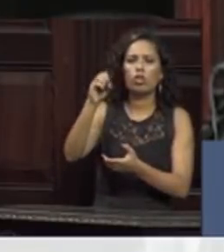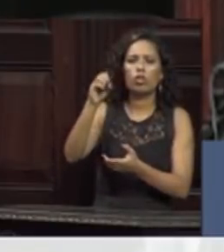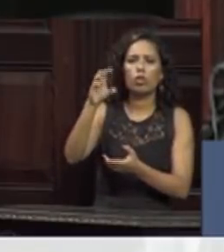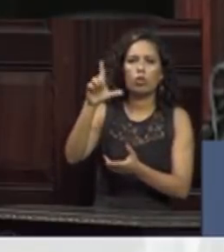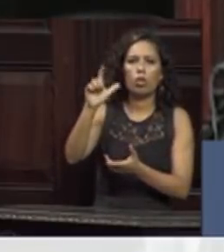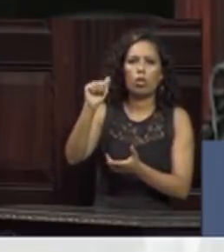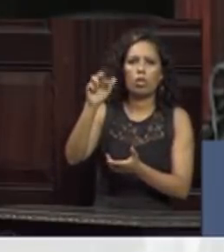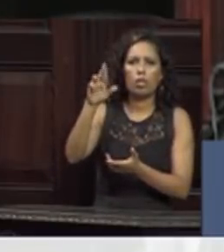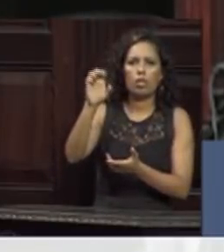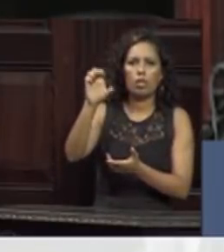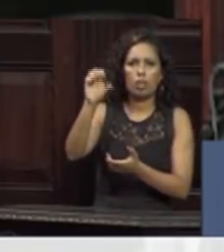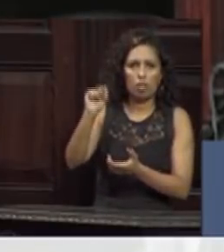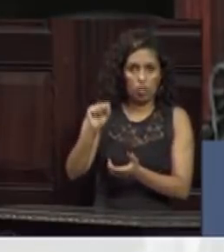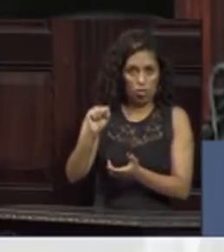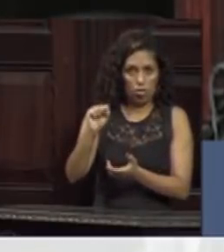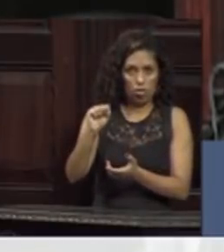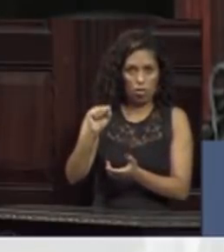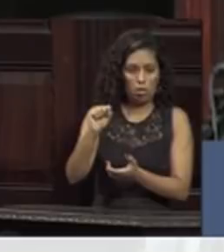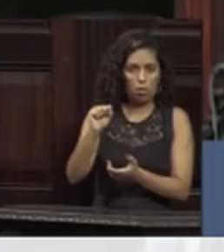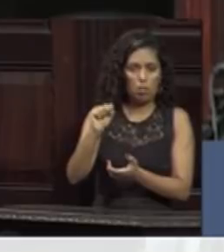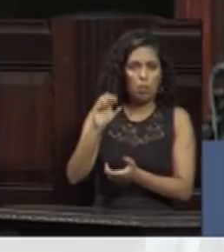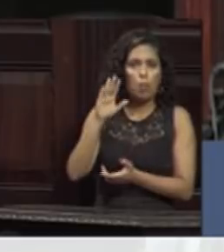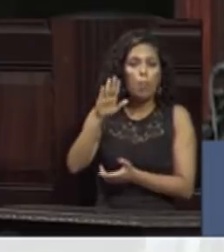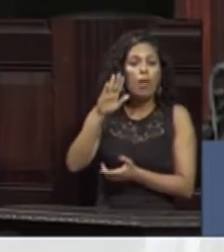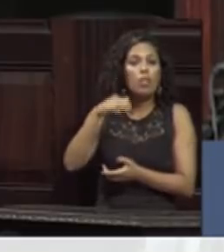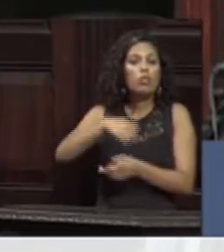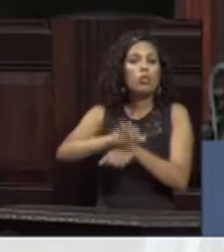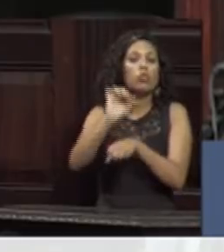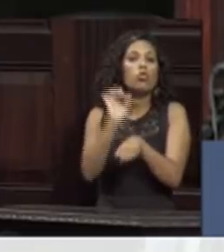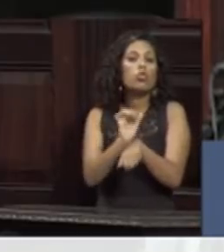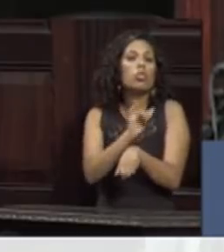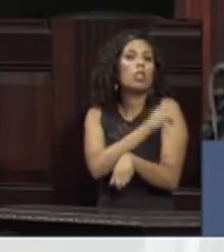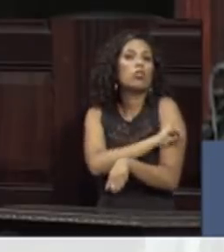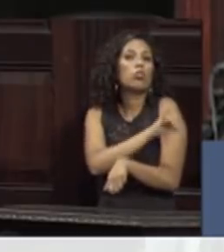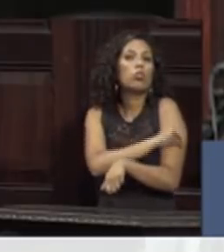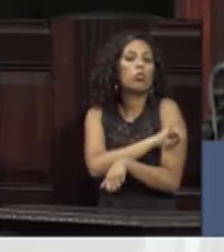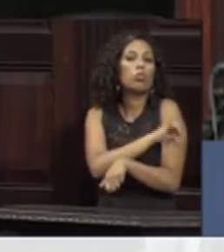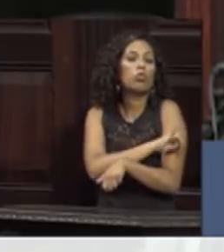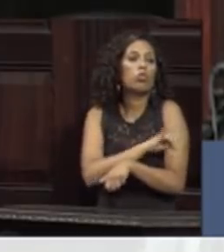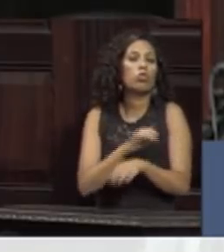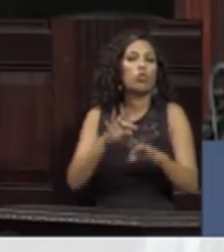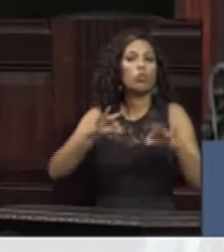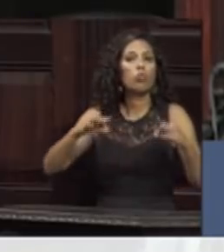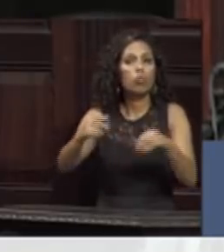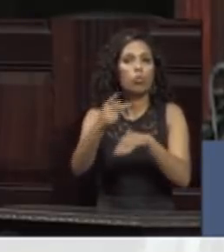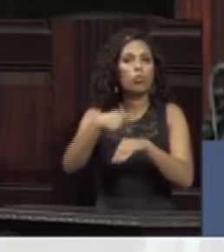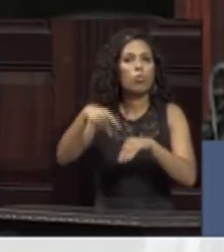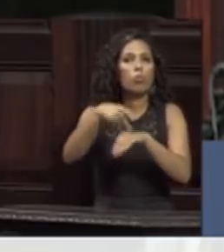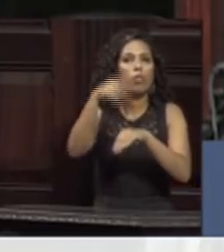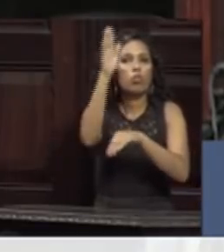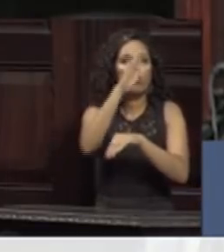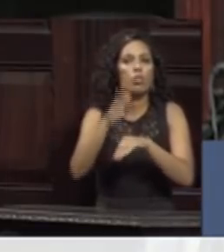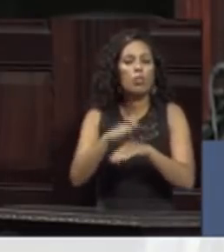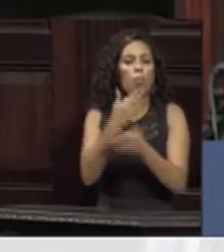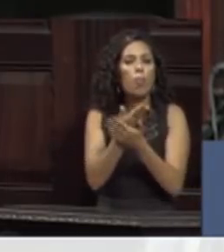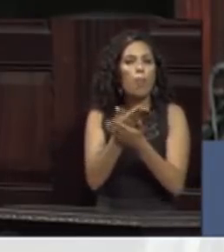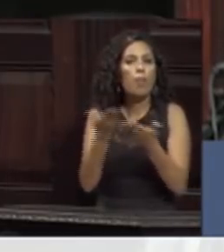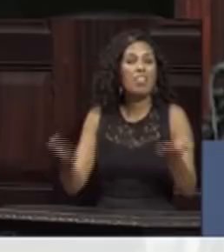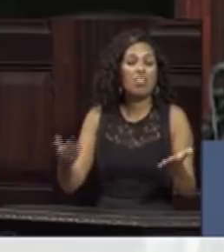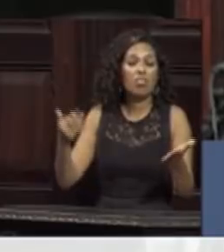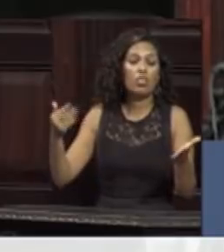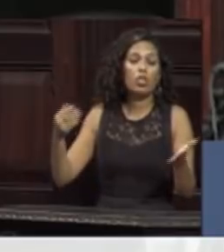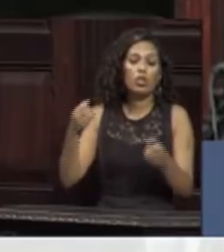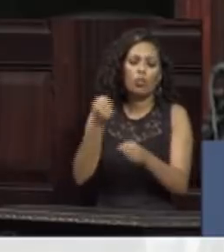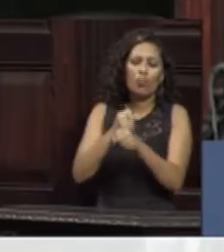Mas o Rio de Janeiro, o Estado do Rio de Janeiro e todos os estados e todos os municípios do Brasil perdem desde